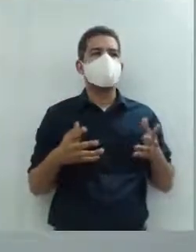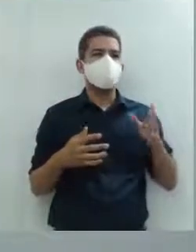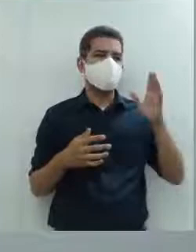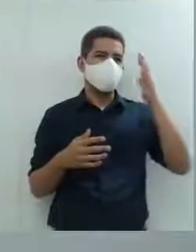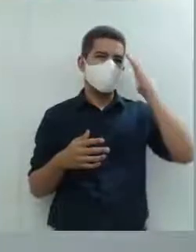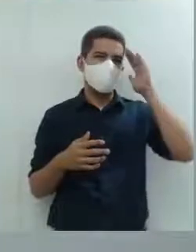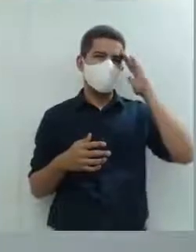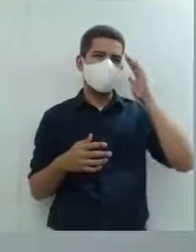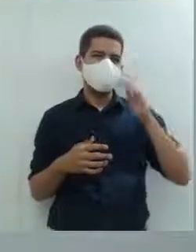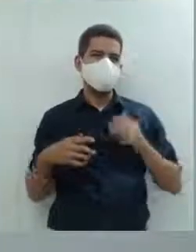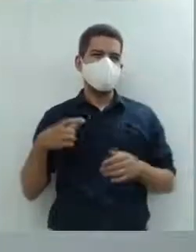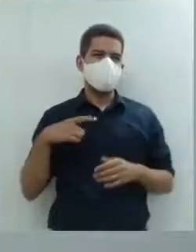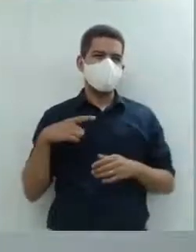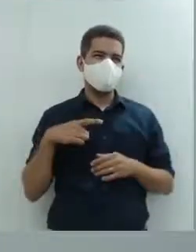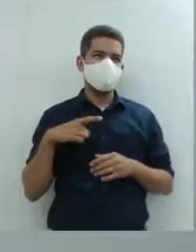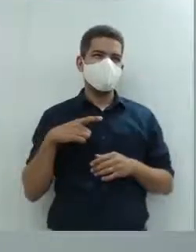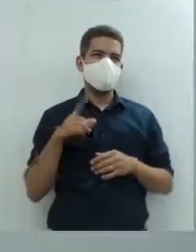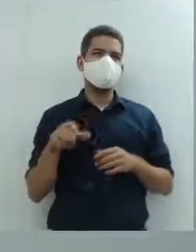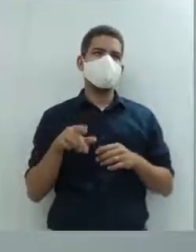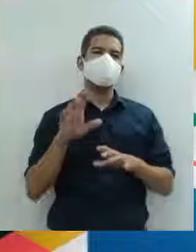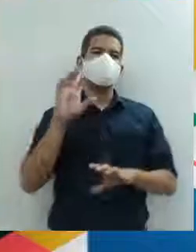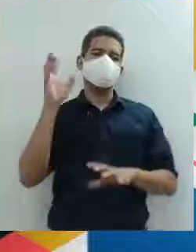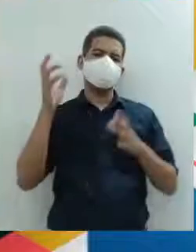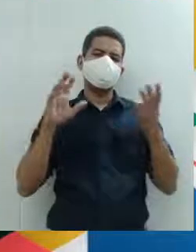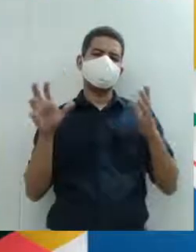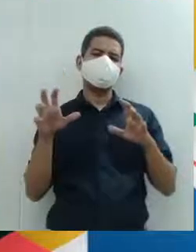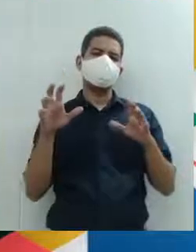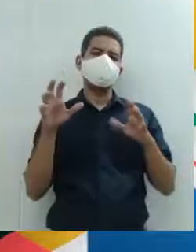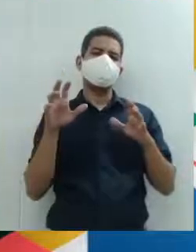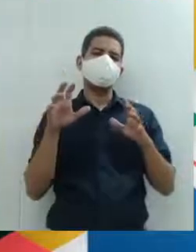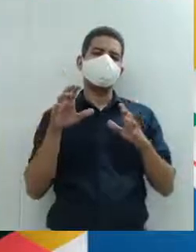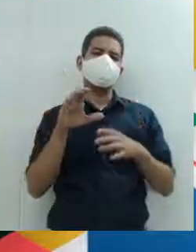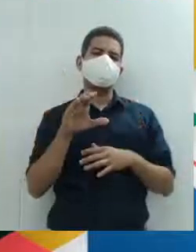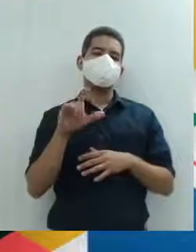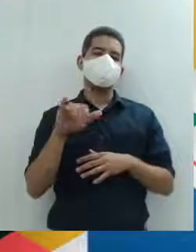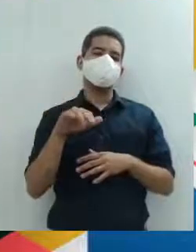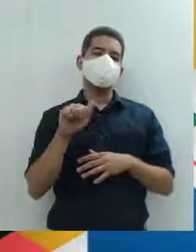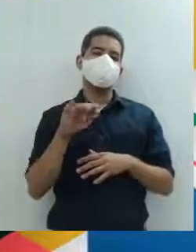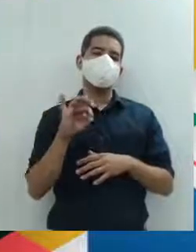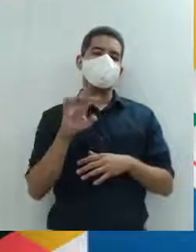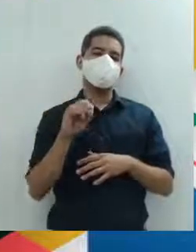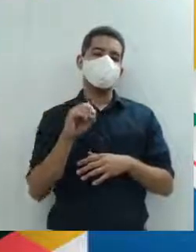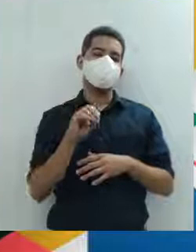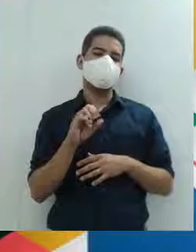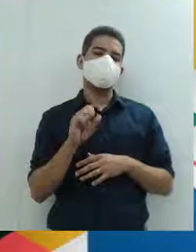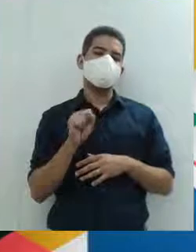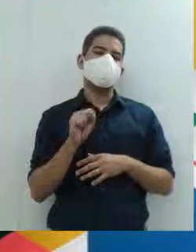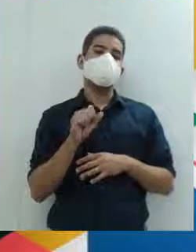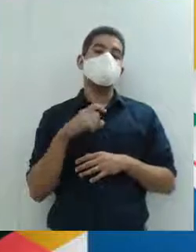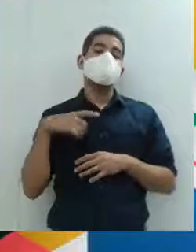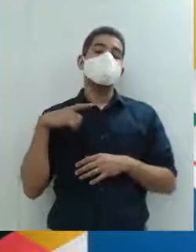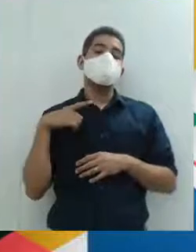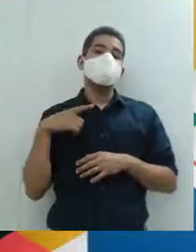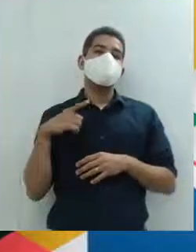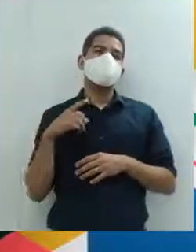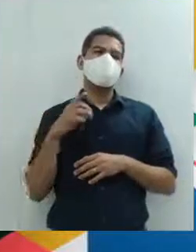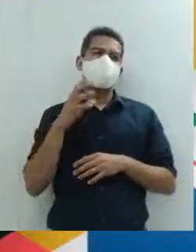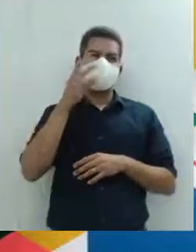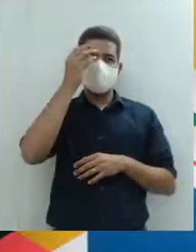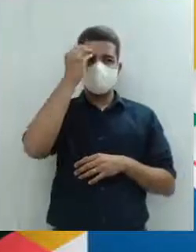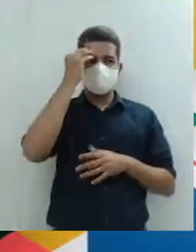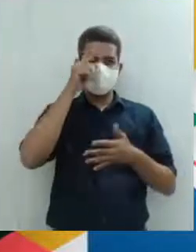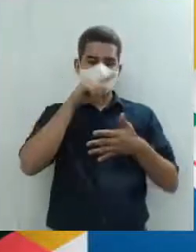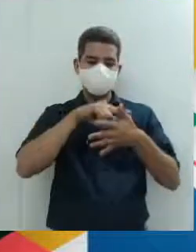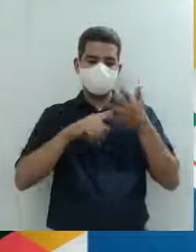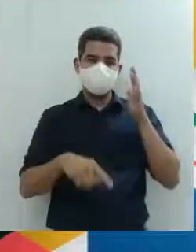compreender. É o que a gente chama de fatores climáticos. O que é que gera clima no mundo? É justamente esses fatores. Memoriza, são